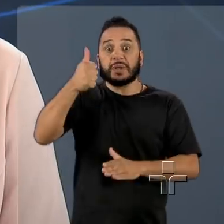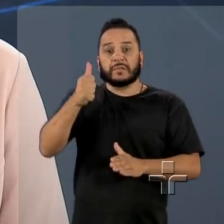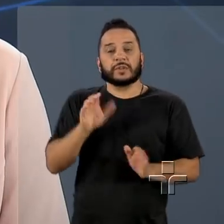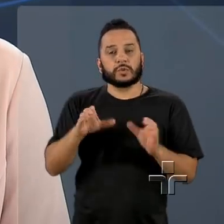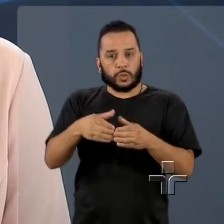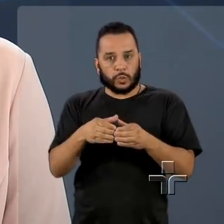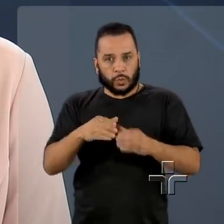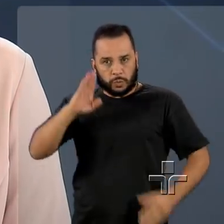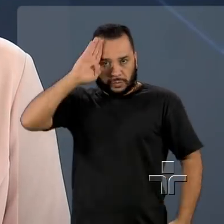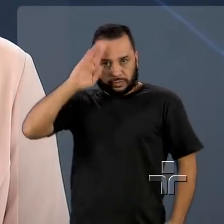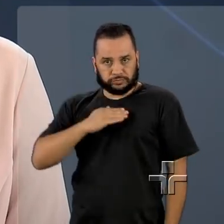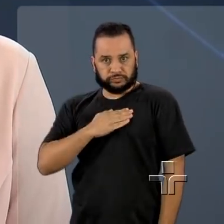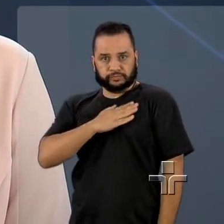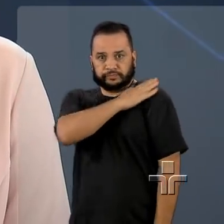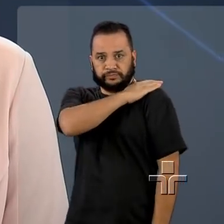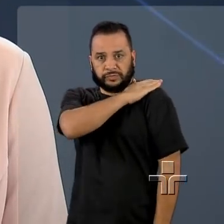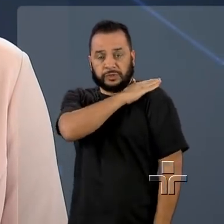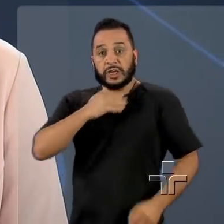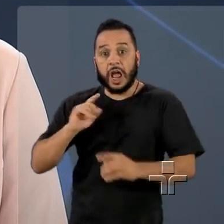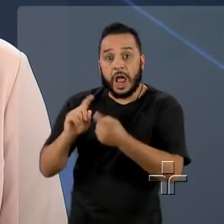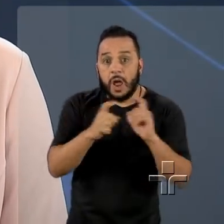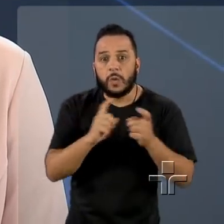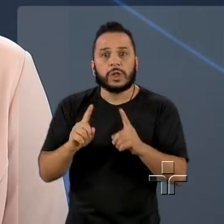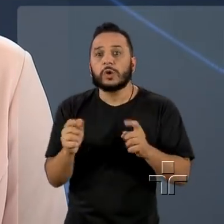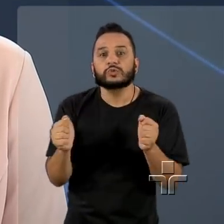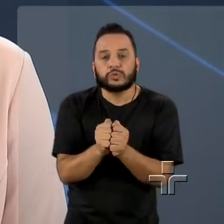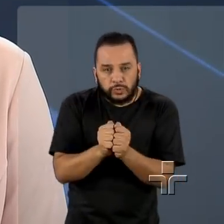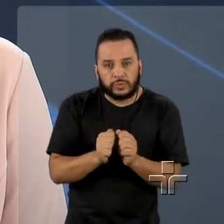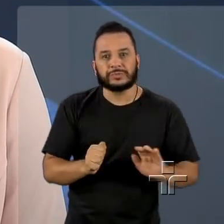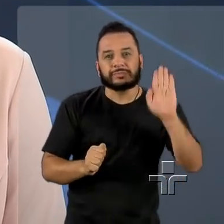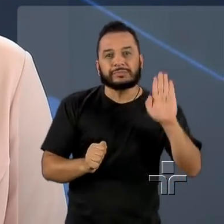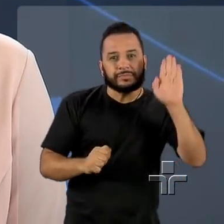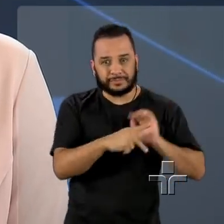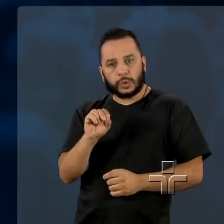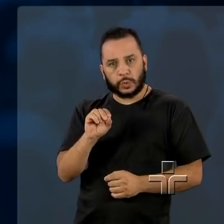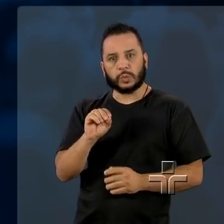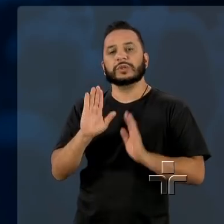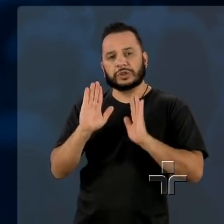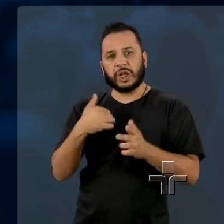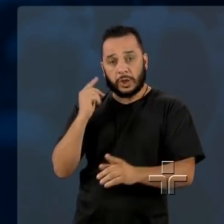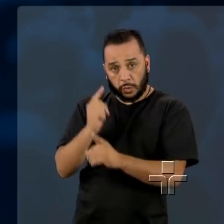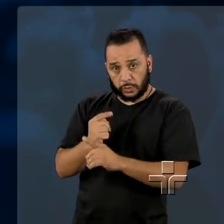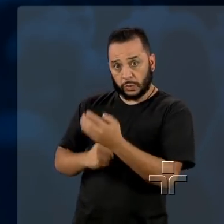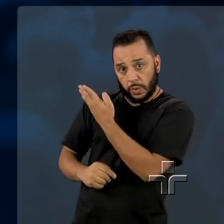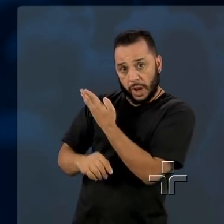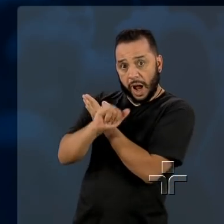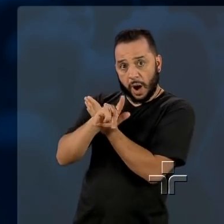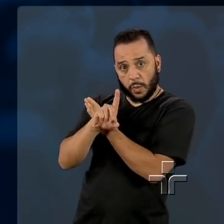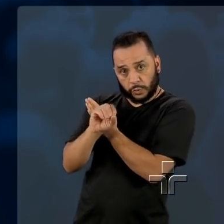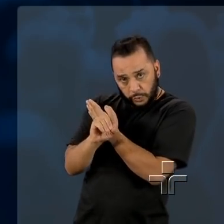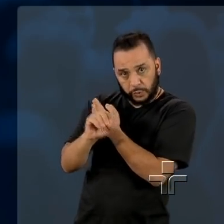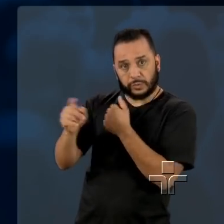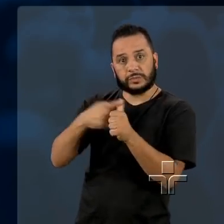escola. Vaticano usa pela primeira vez o termo LGBT em um documento